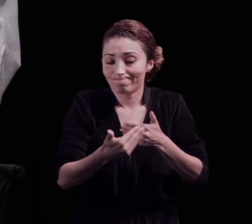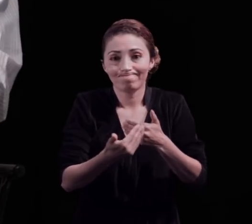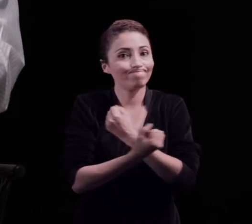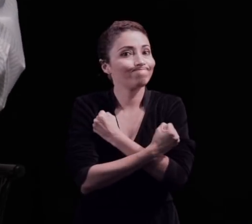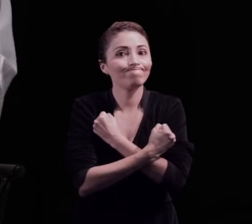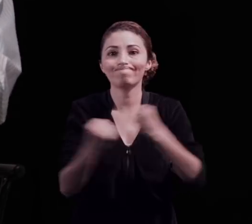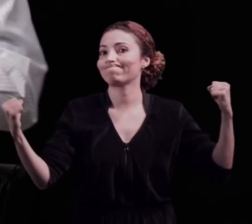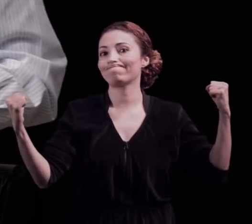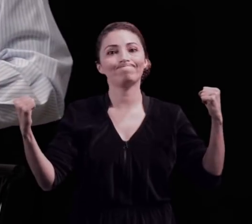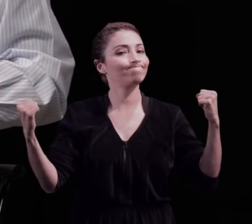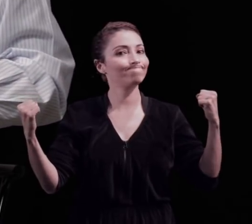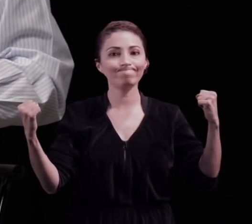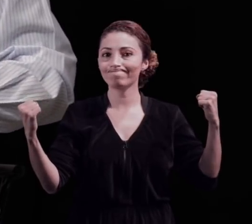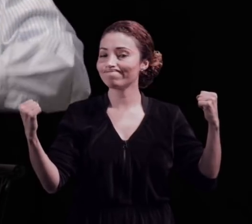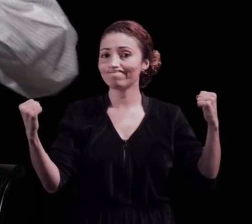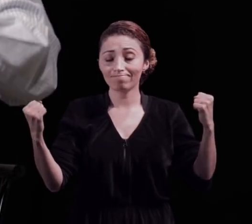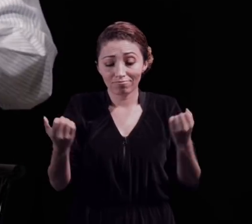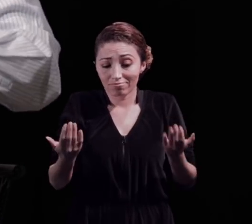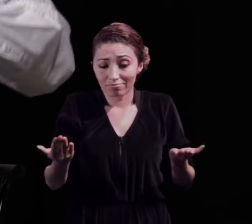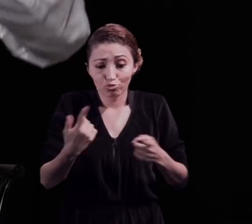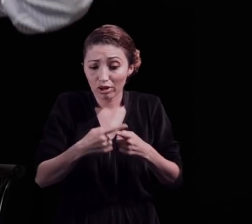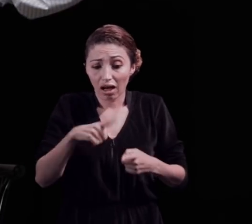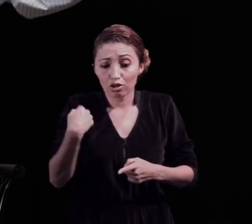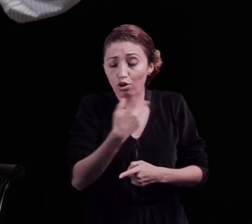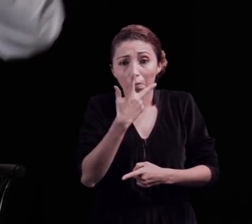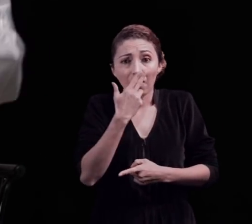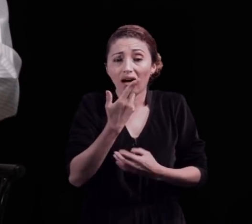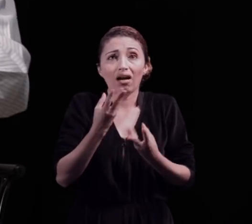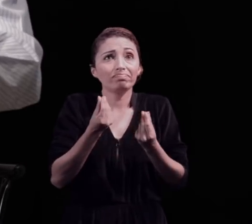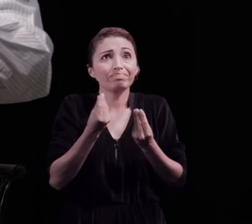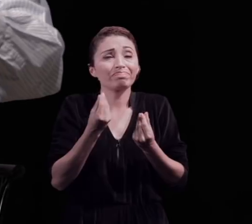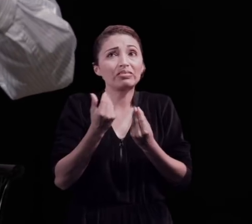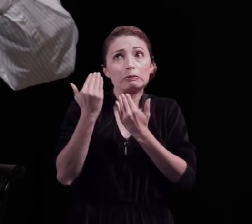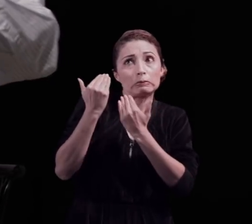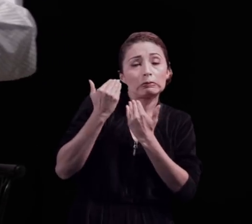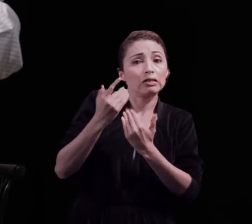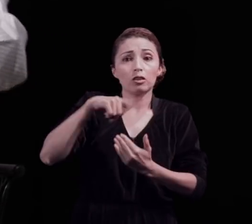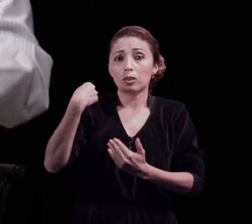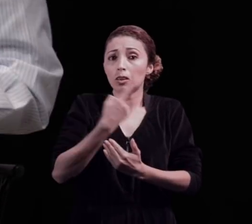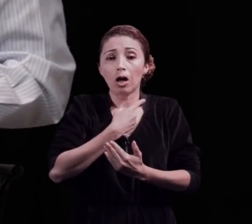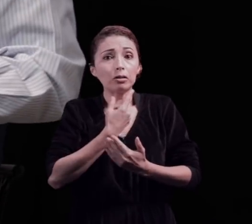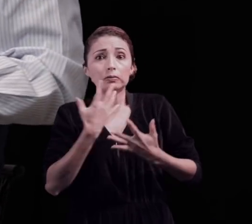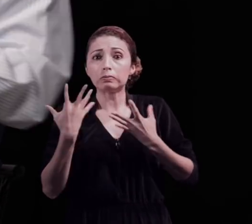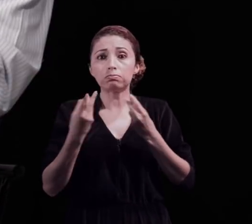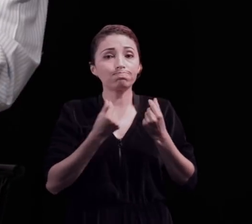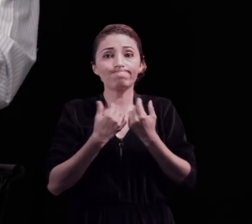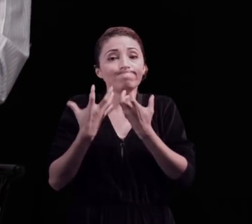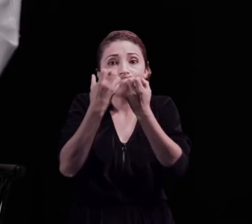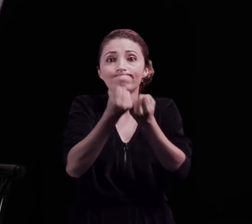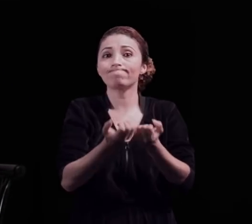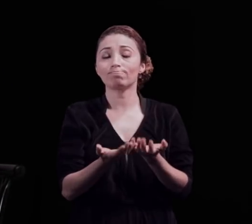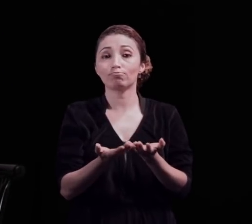não teríamos chance, porque nós somos incrédulos, somos rebeldes. Olha o